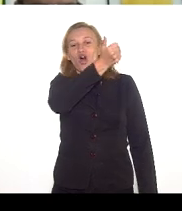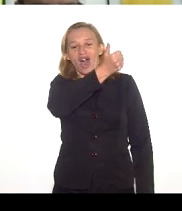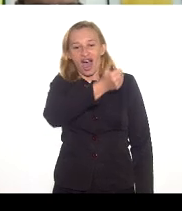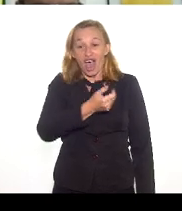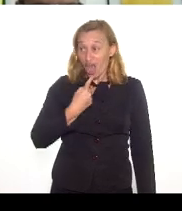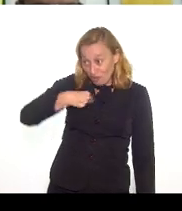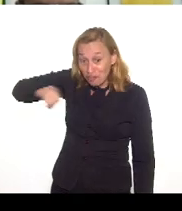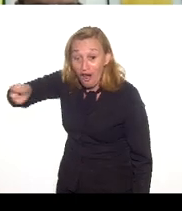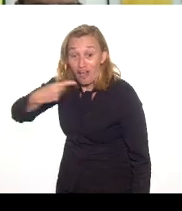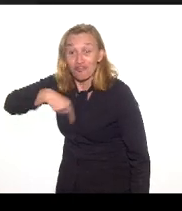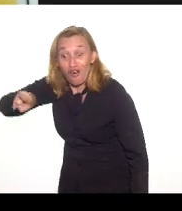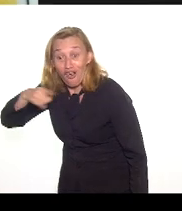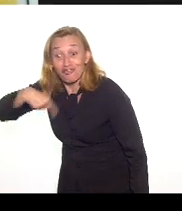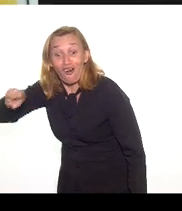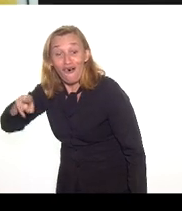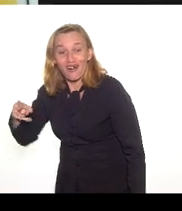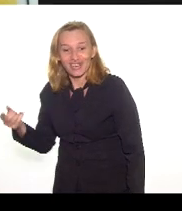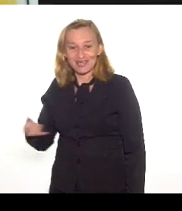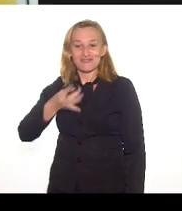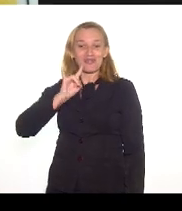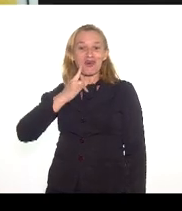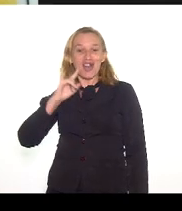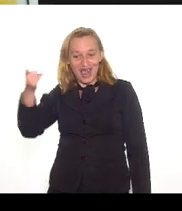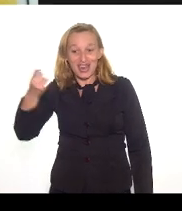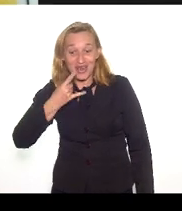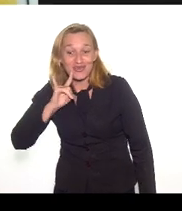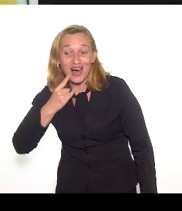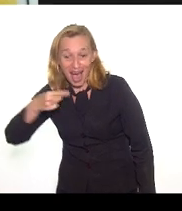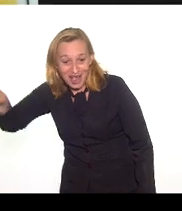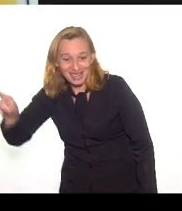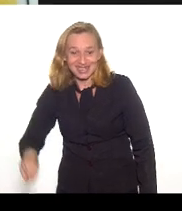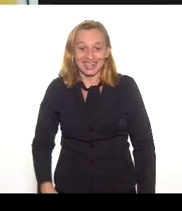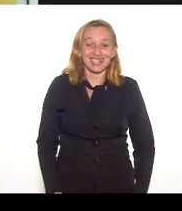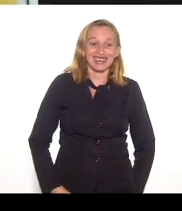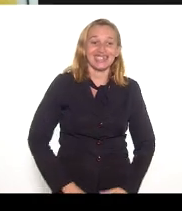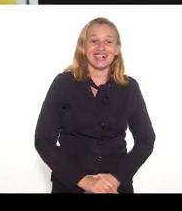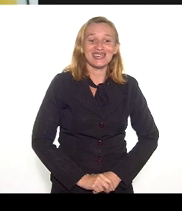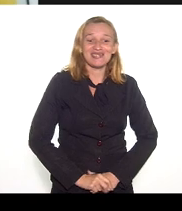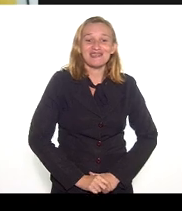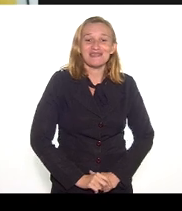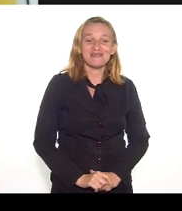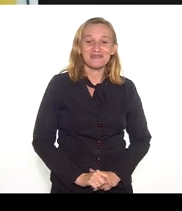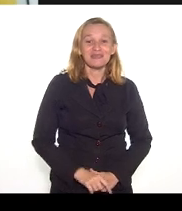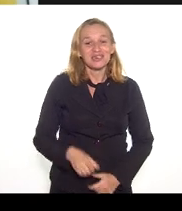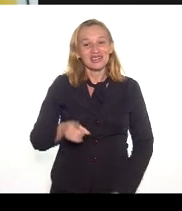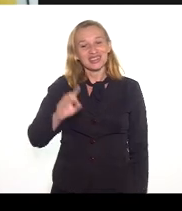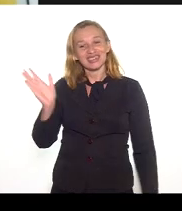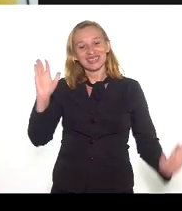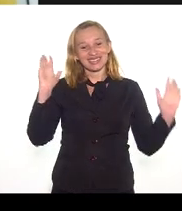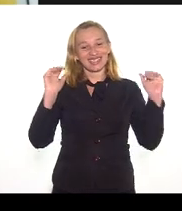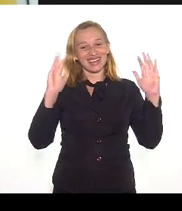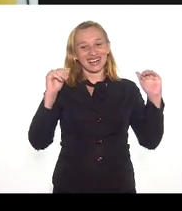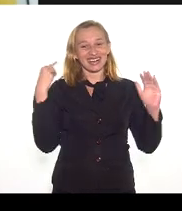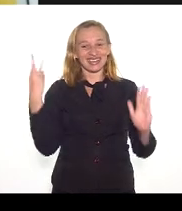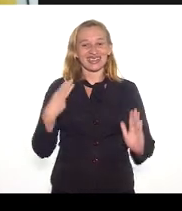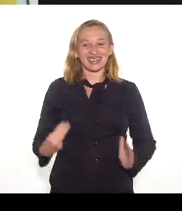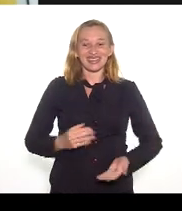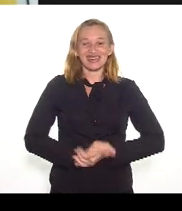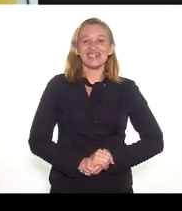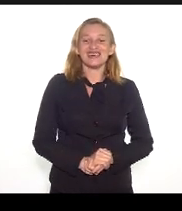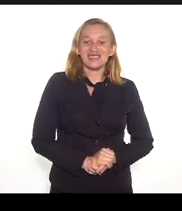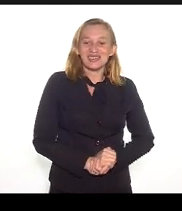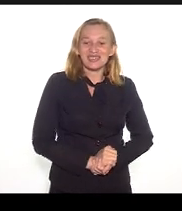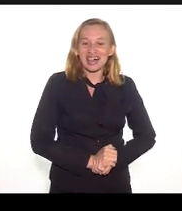Vou lá. Tchau. Fazer uma visita. Olha isso, gente. Vai, Mônica, beijo. Beijo. Presidente,